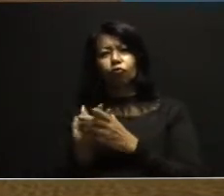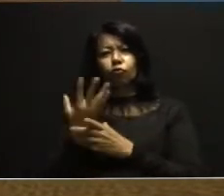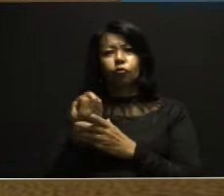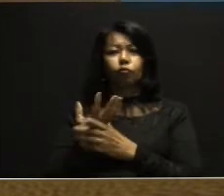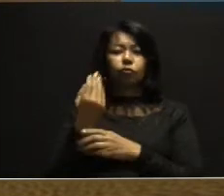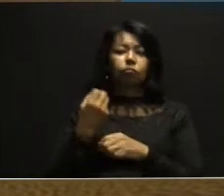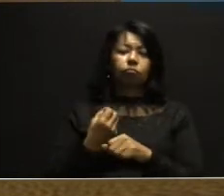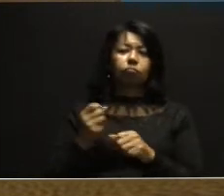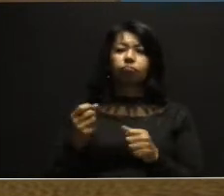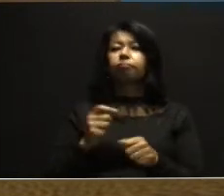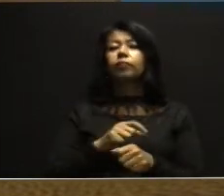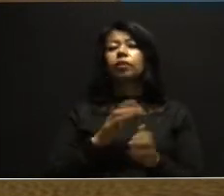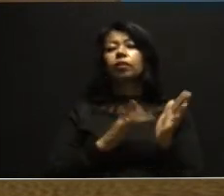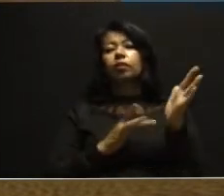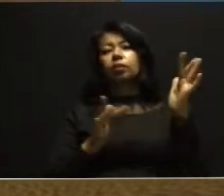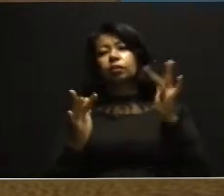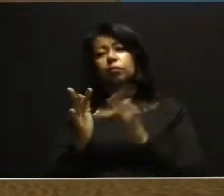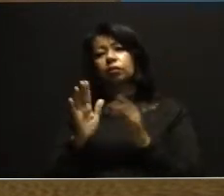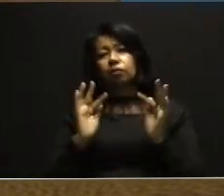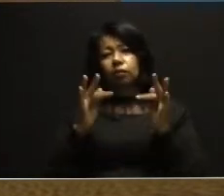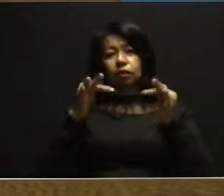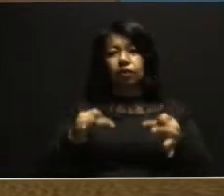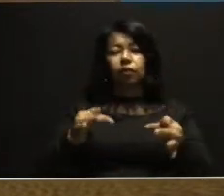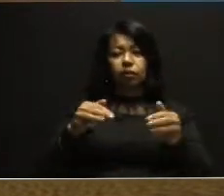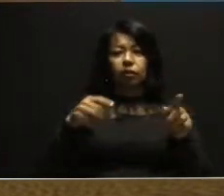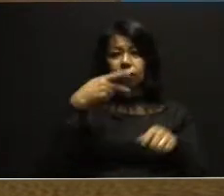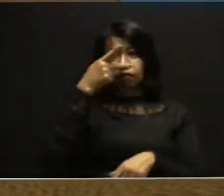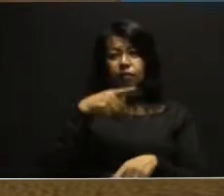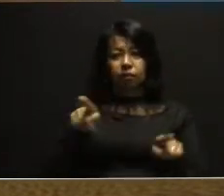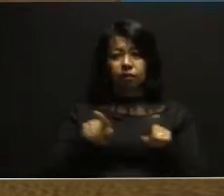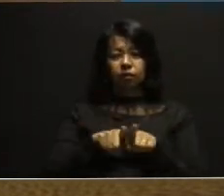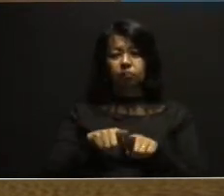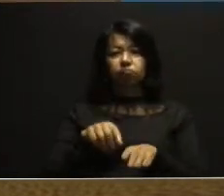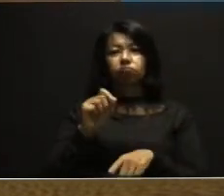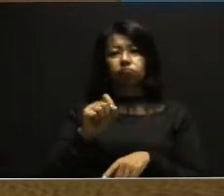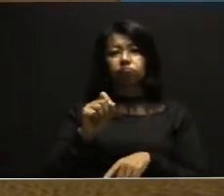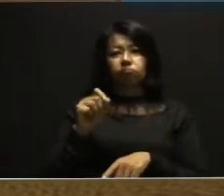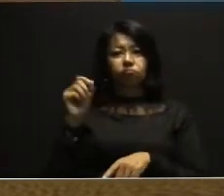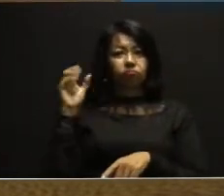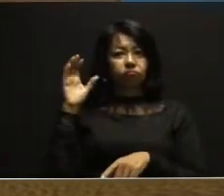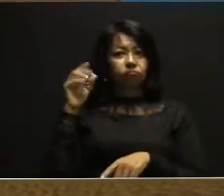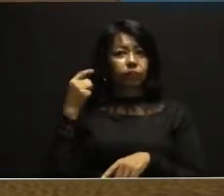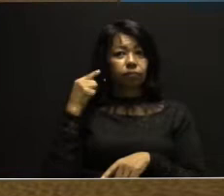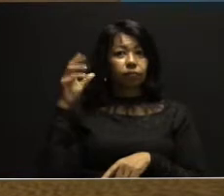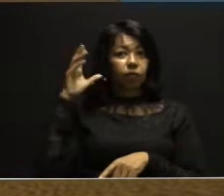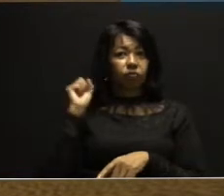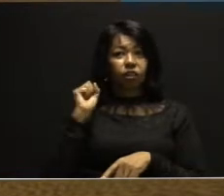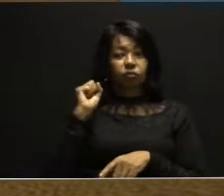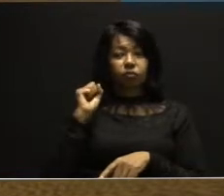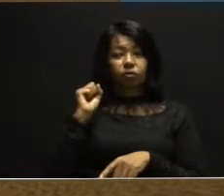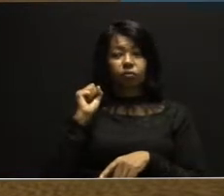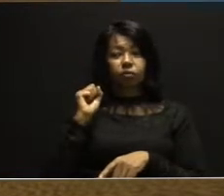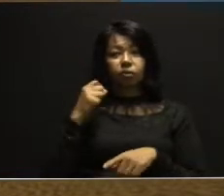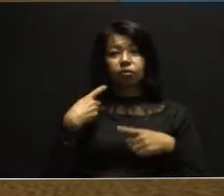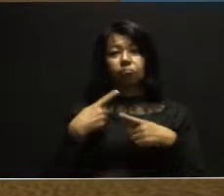100, 60 ou 30 por 1. E Jesus conclui a parábola dizendo assim: quem tem ouvidos, ouça, porque ela